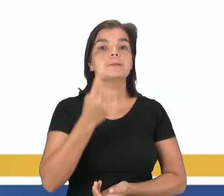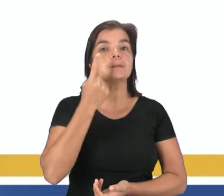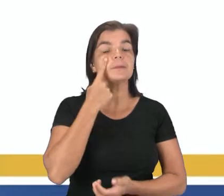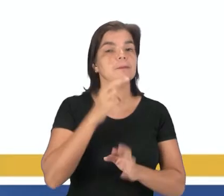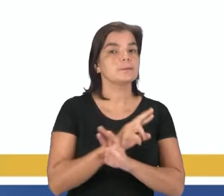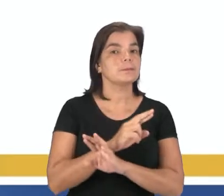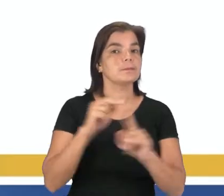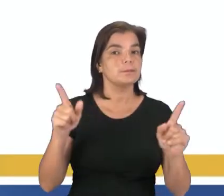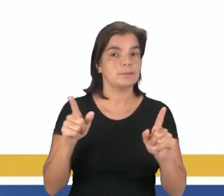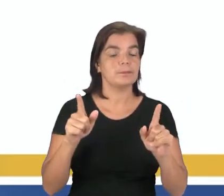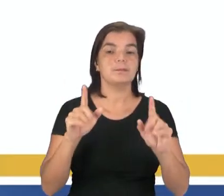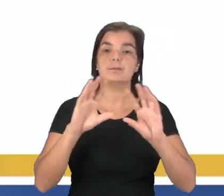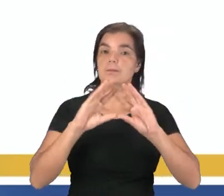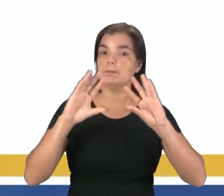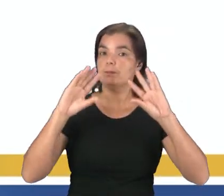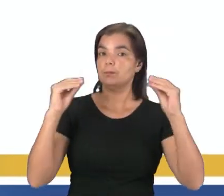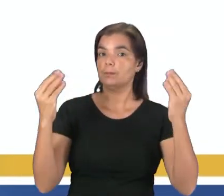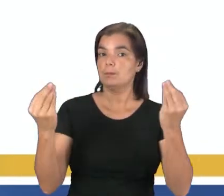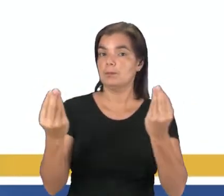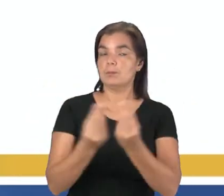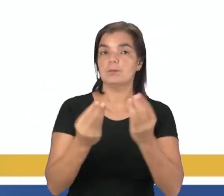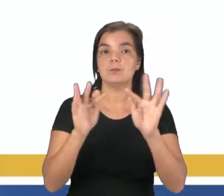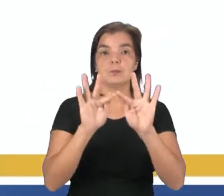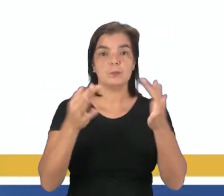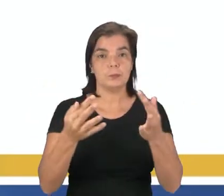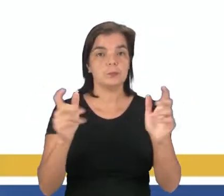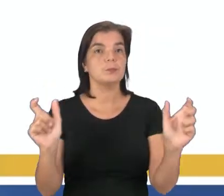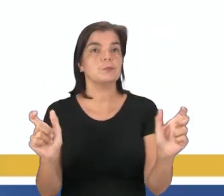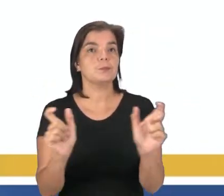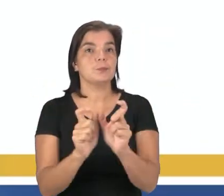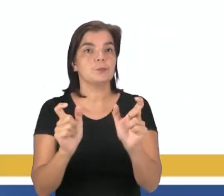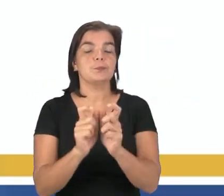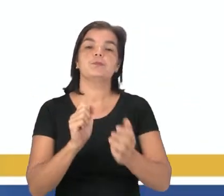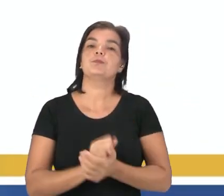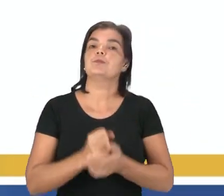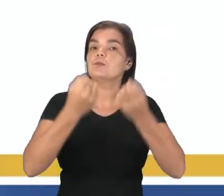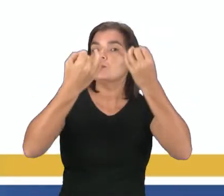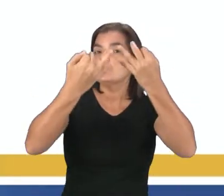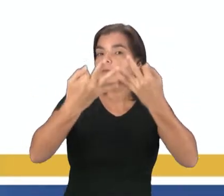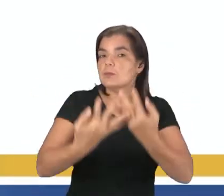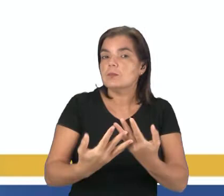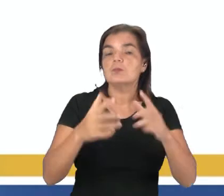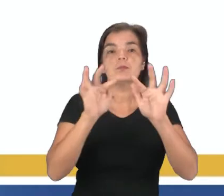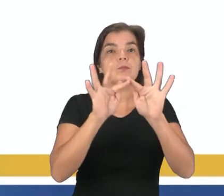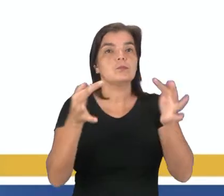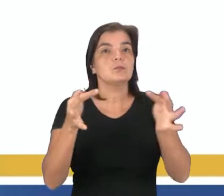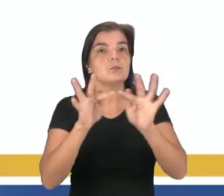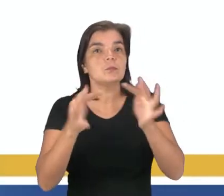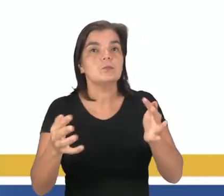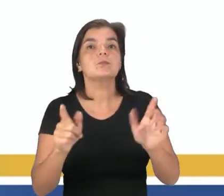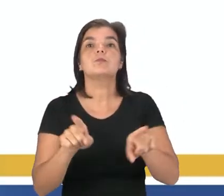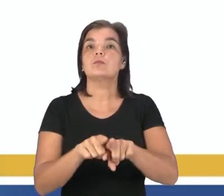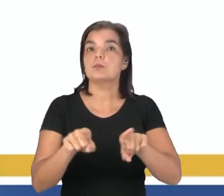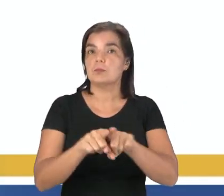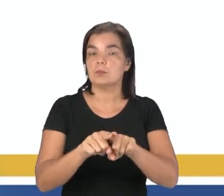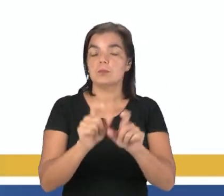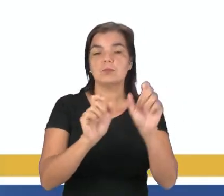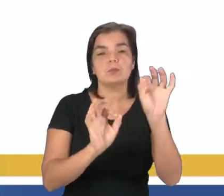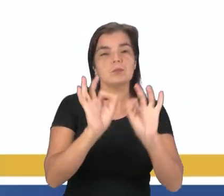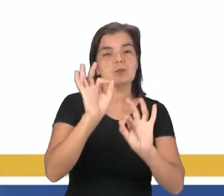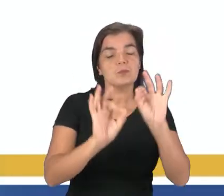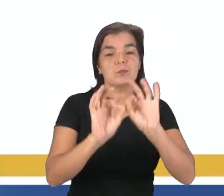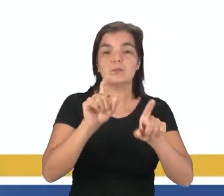ver a diferenciação de uma substância simples para uma composta. Quando eu falo de uma substância simples, seria aquele tipo